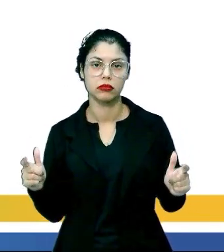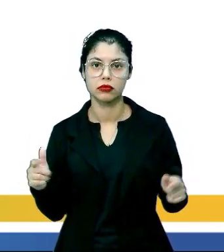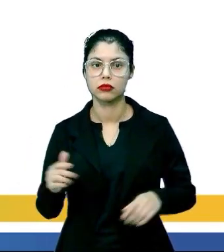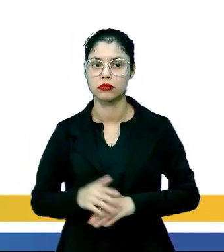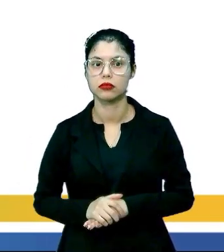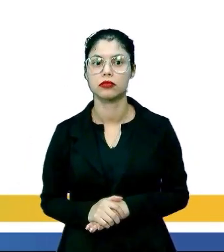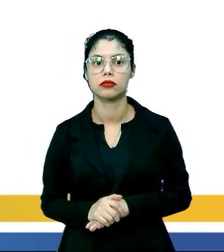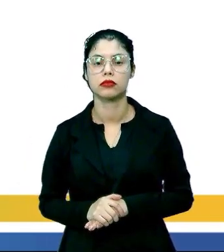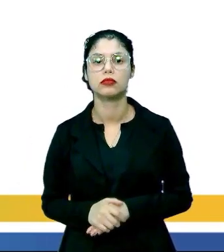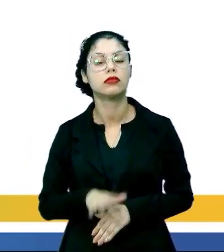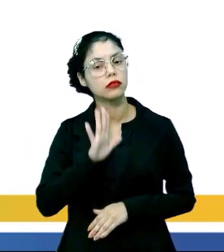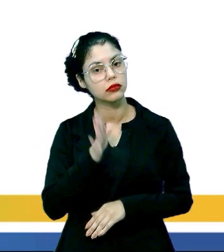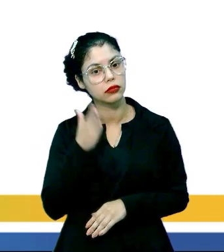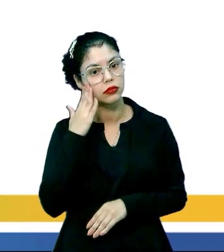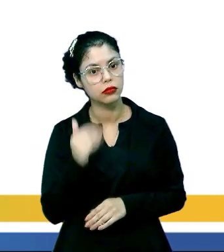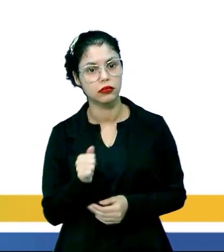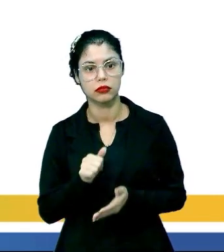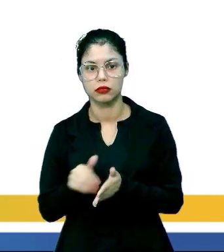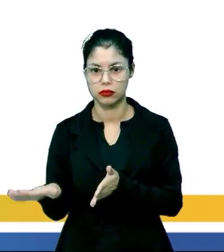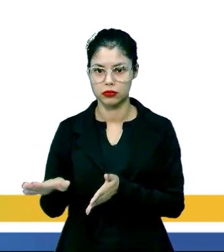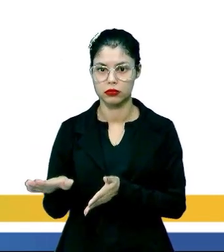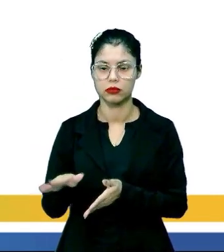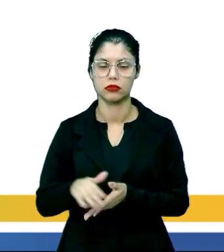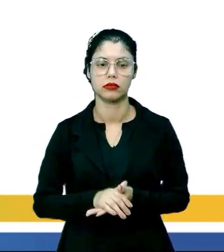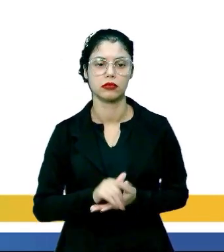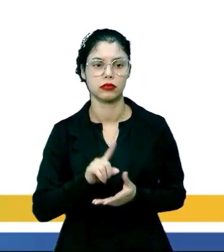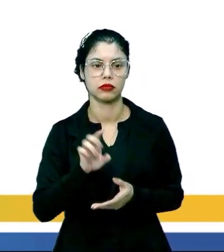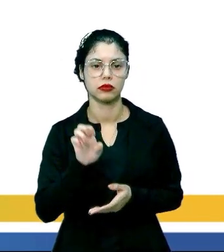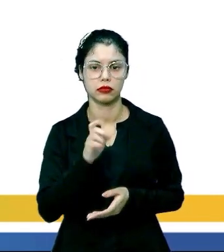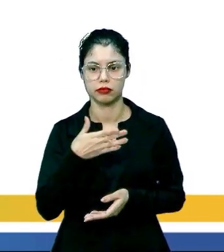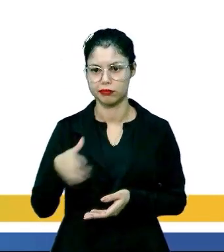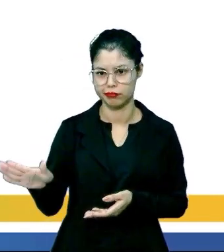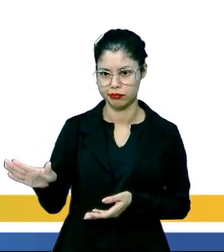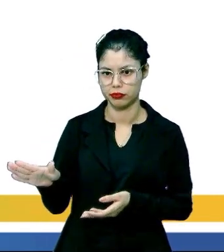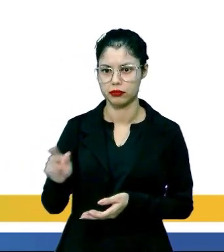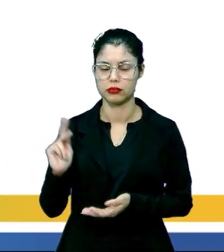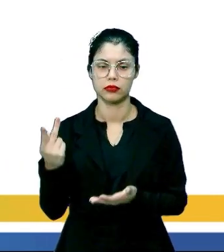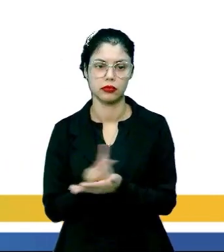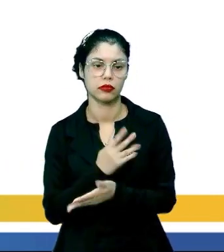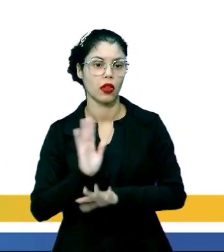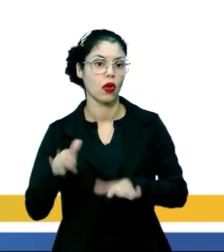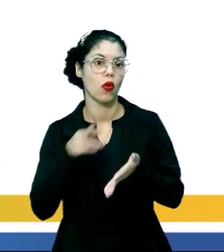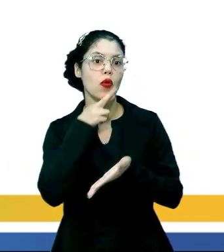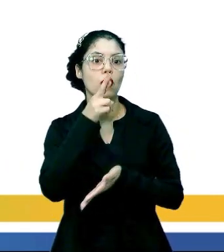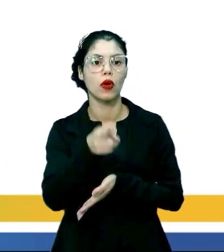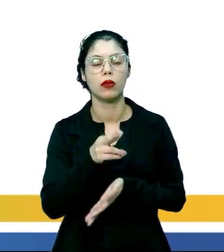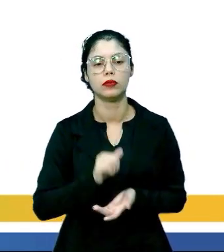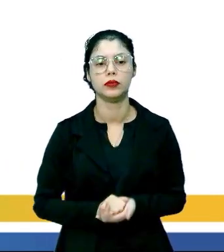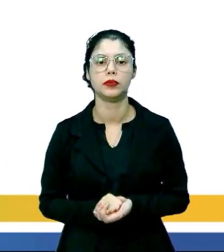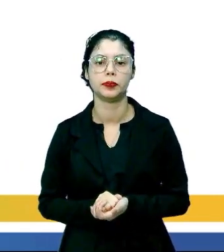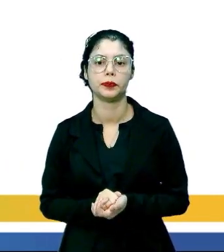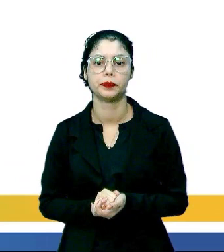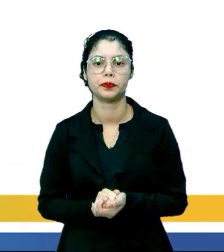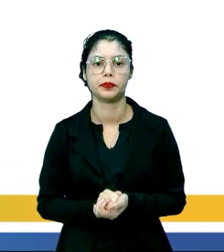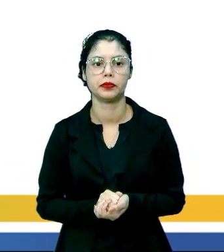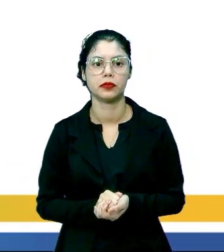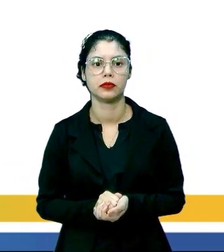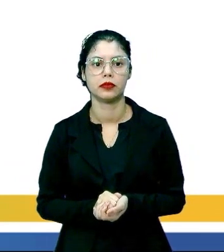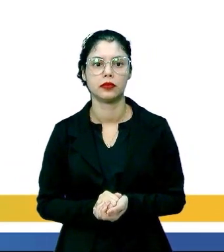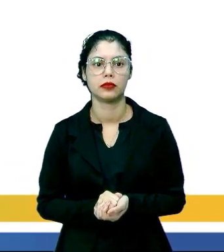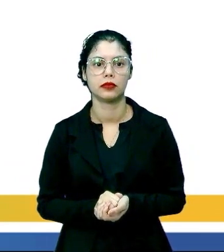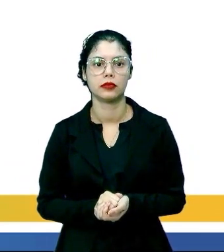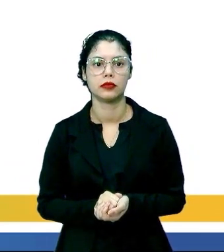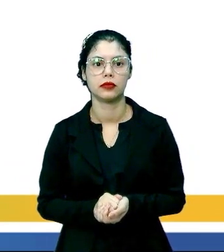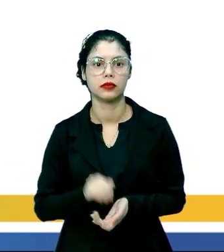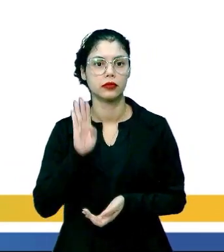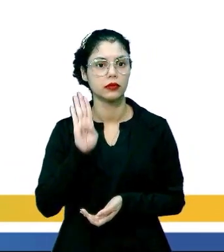concentração de excretas. Daí tu já arrisca a alternativa E, né? Então, qual seria a resposta correta? A alternativa